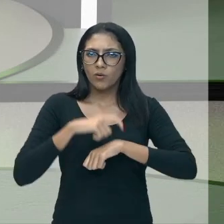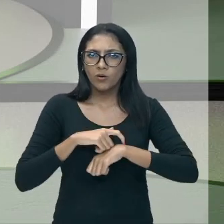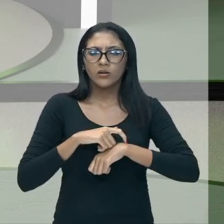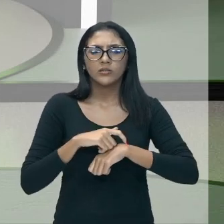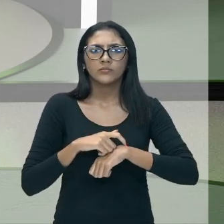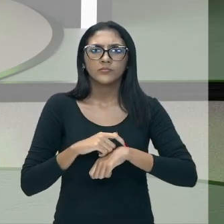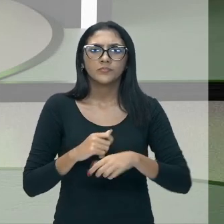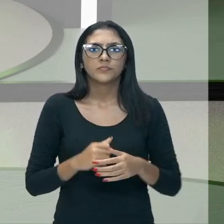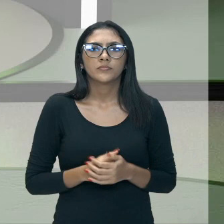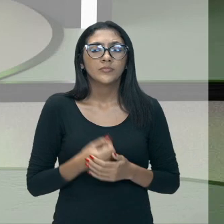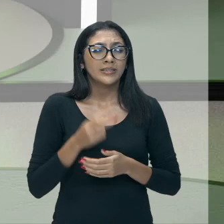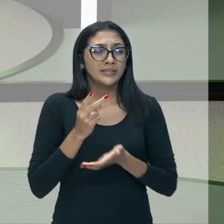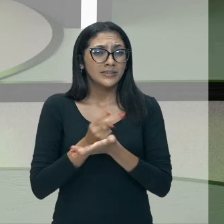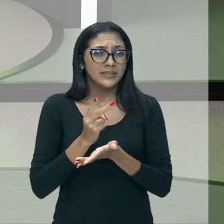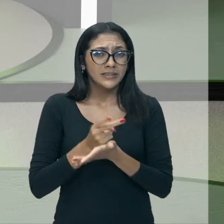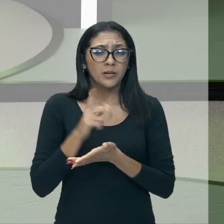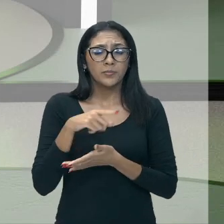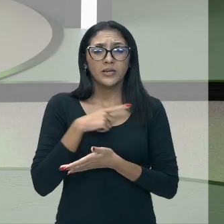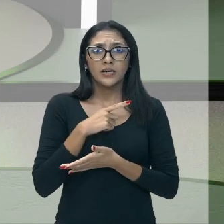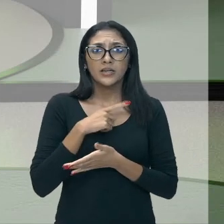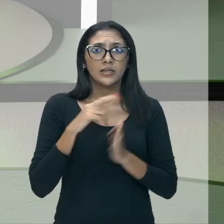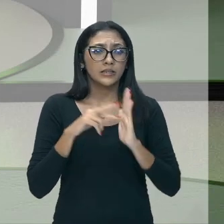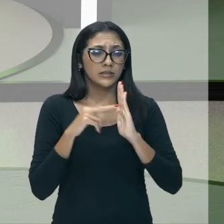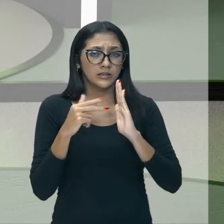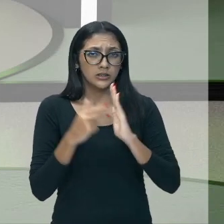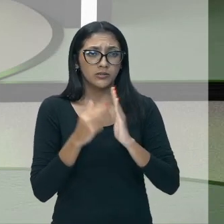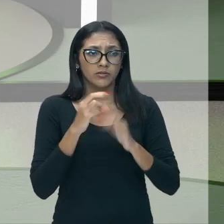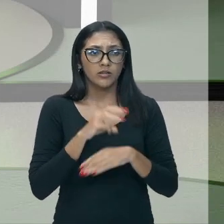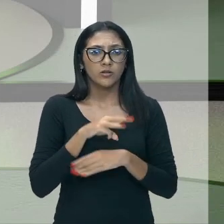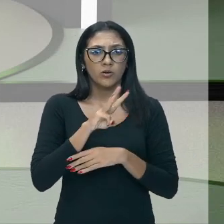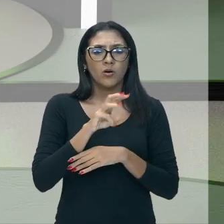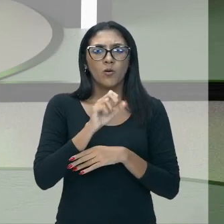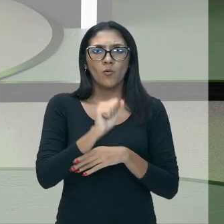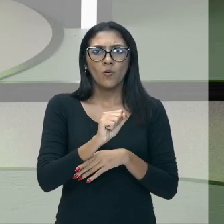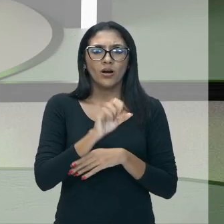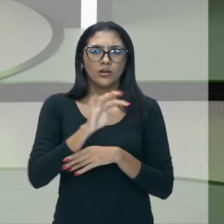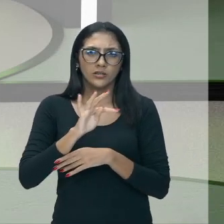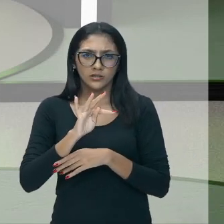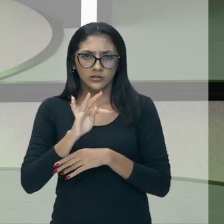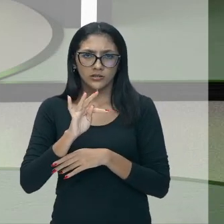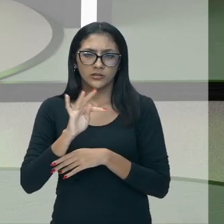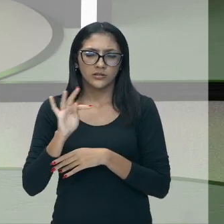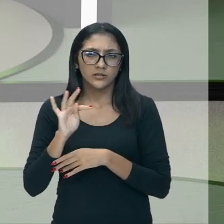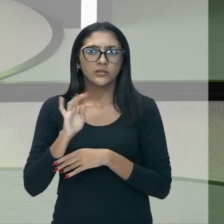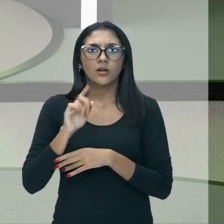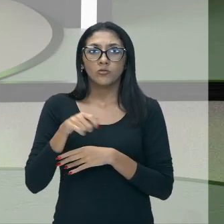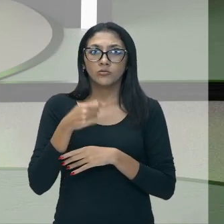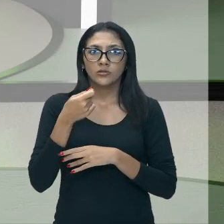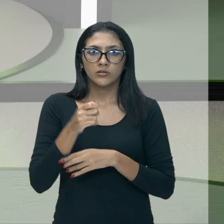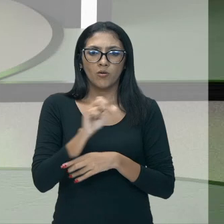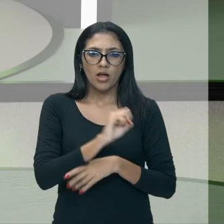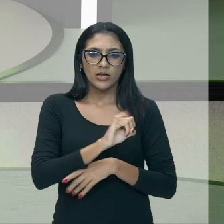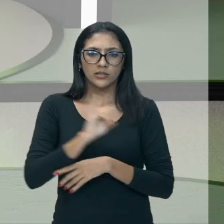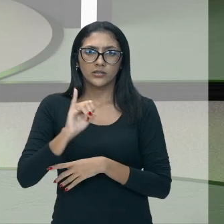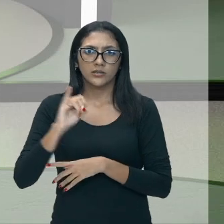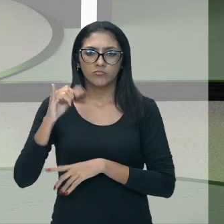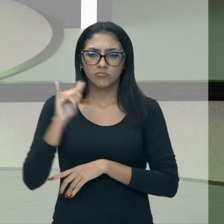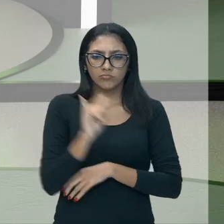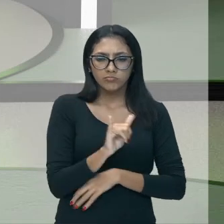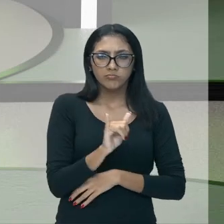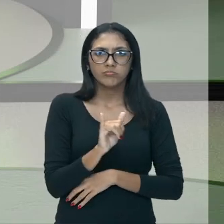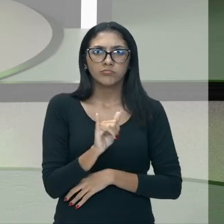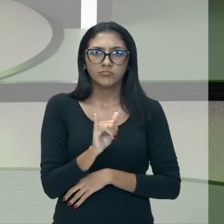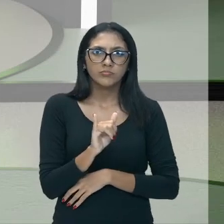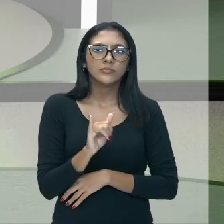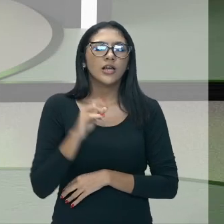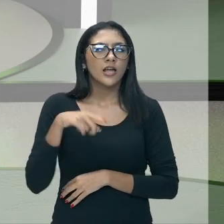quilowatt-hora, eu estou falando da energia elétrica. E na produção de tensões, aí, toda